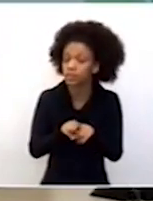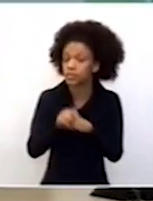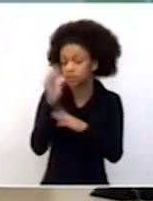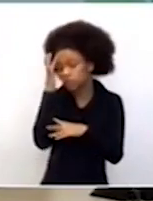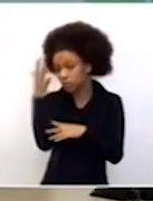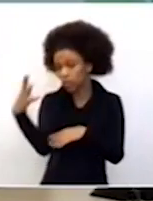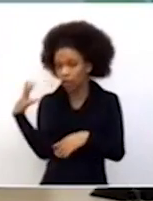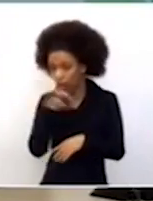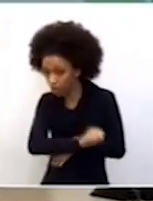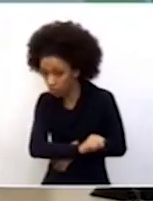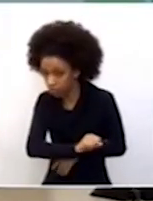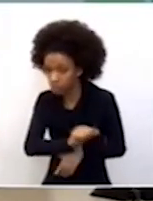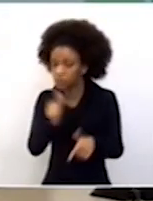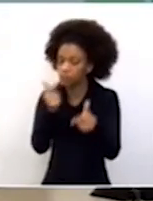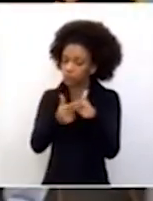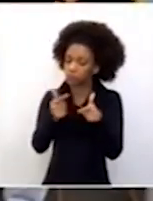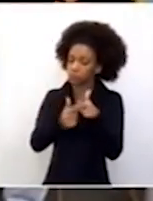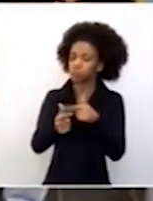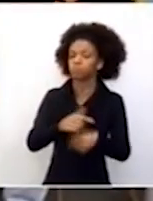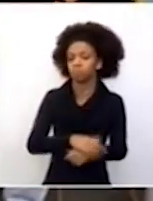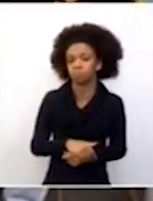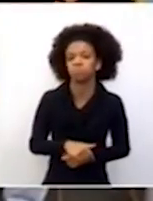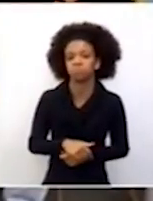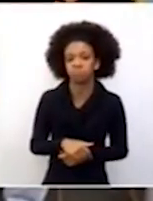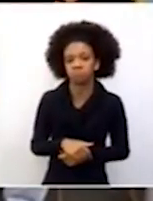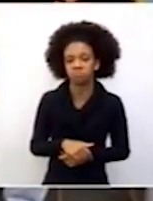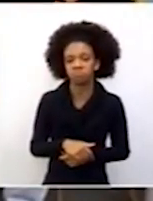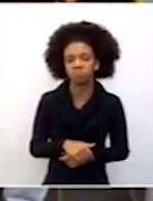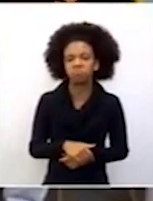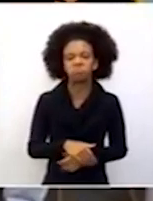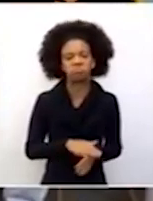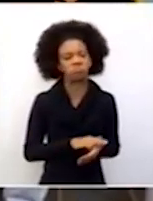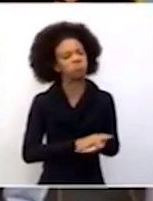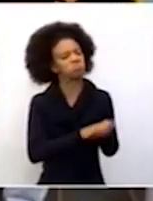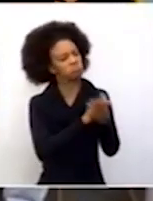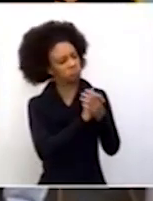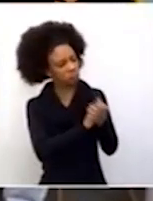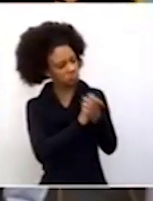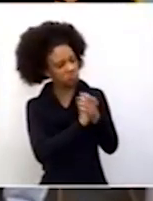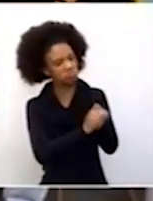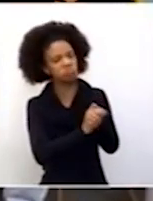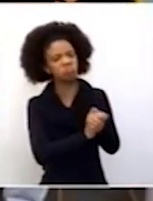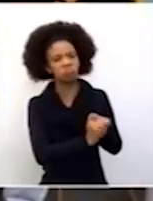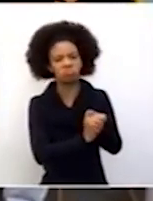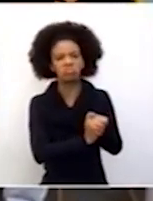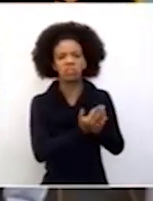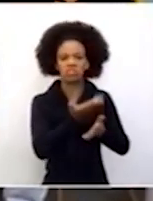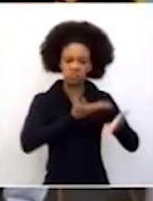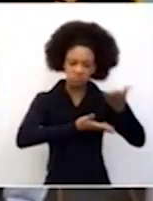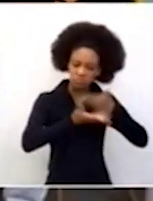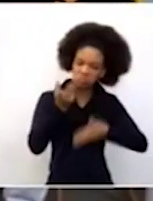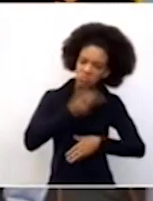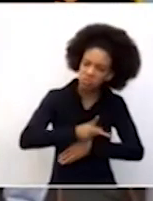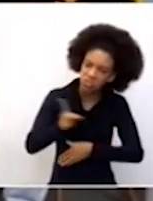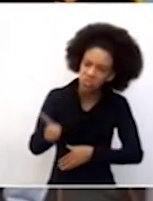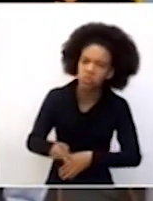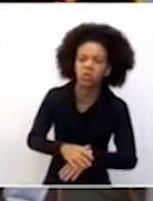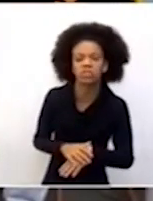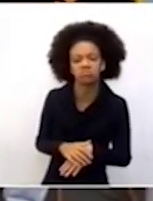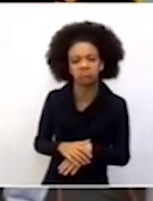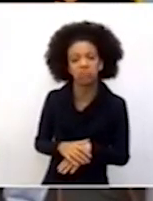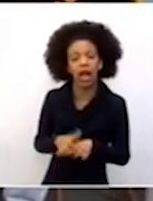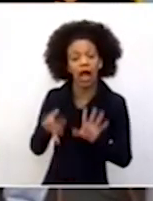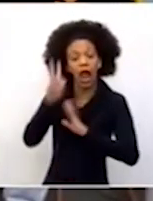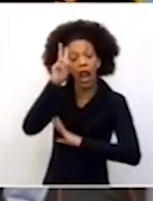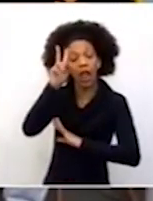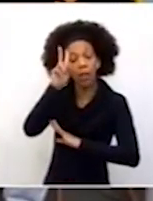resolução de situação-problema. Parabéns, hein? Nossa, fico contente, né, com essas contribuições dos professores, né?